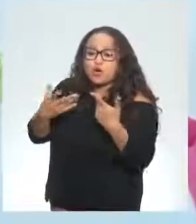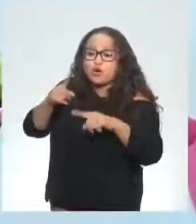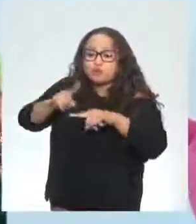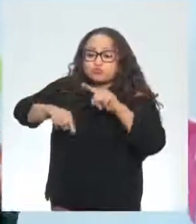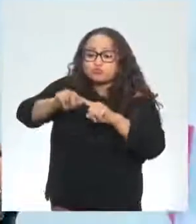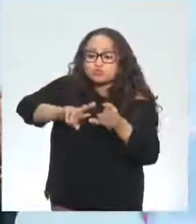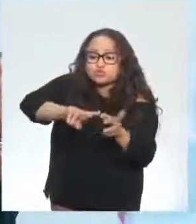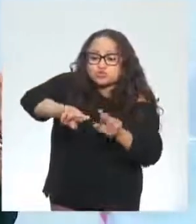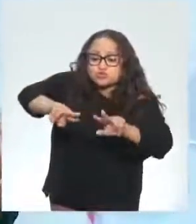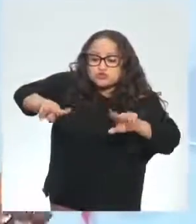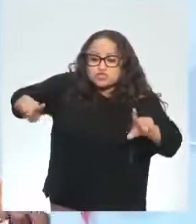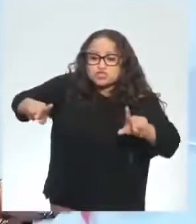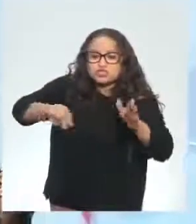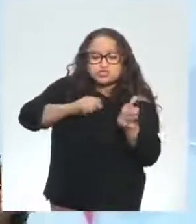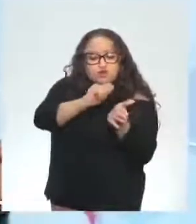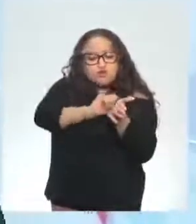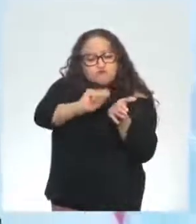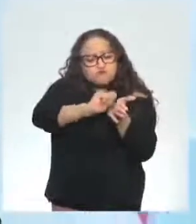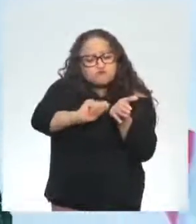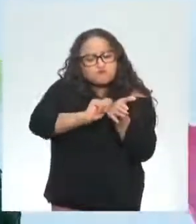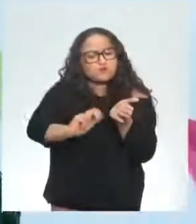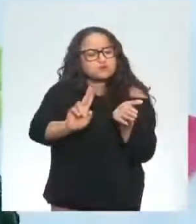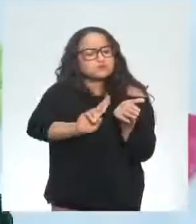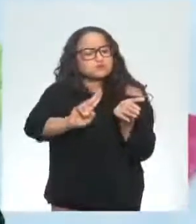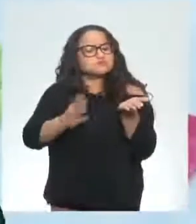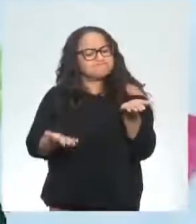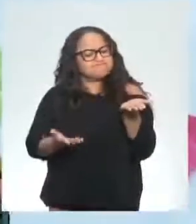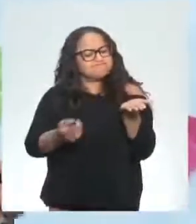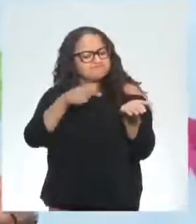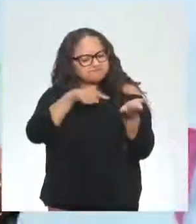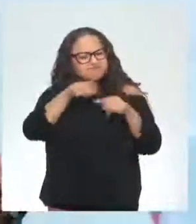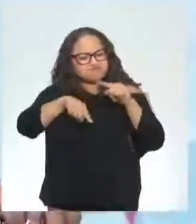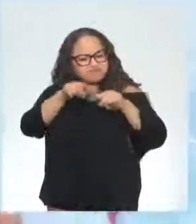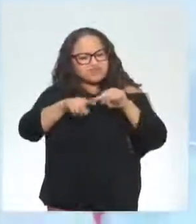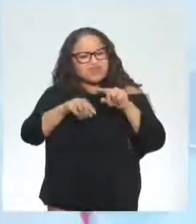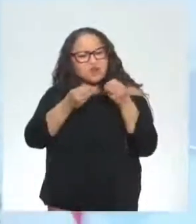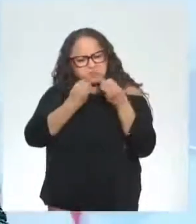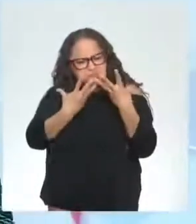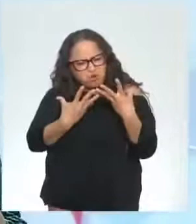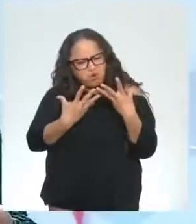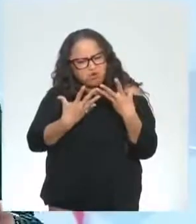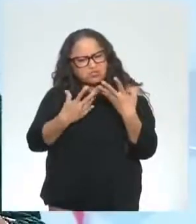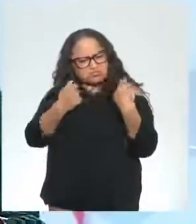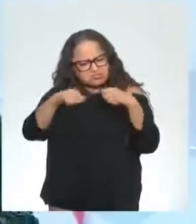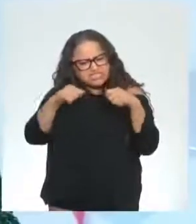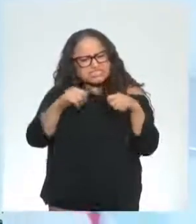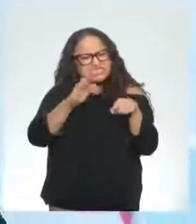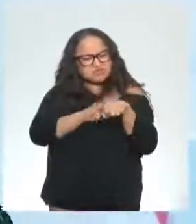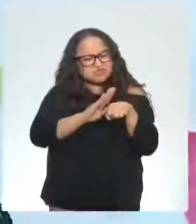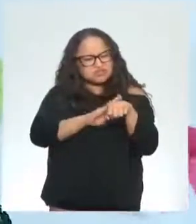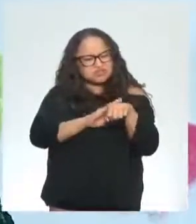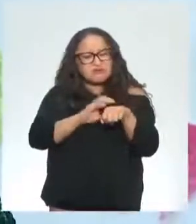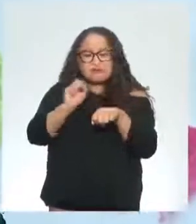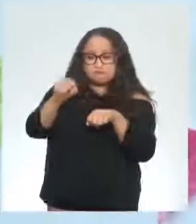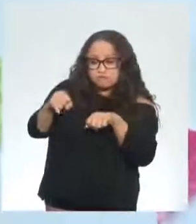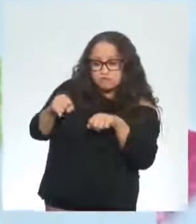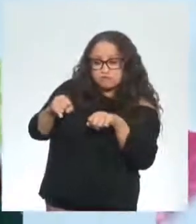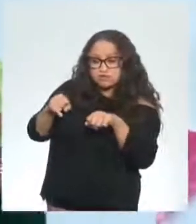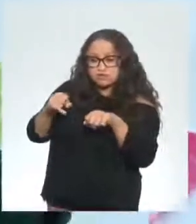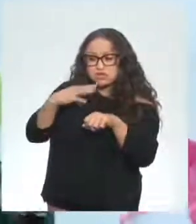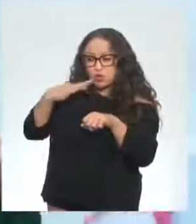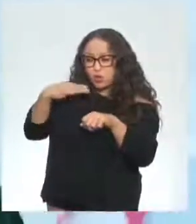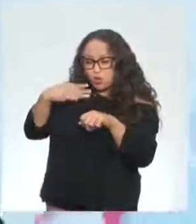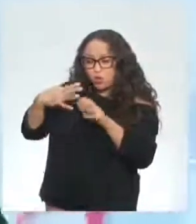Então, ele vai, poxa, mas esse material, será que ele é mais adequado para a obra que eu quero fazer? Será que essa tinta vai aderir